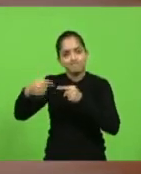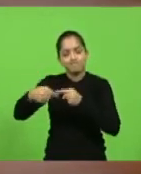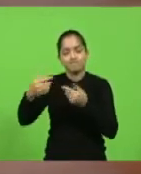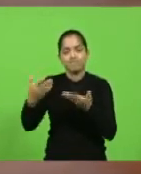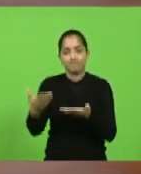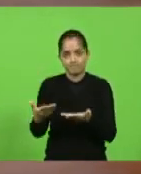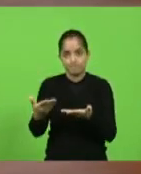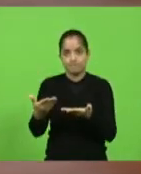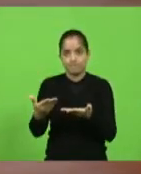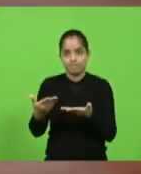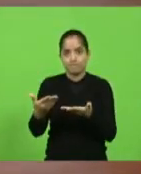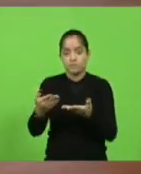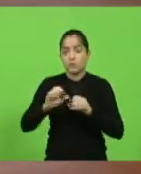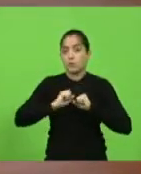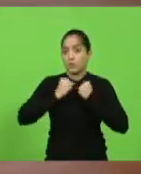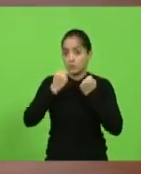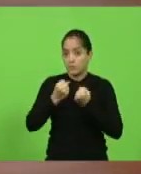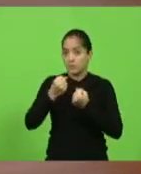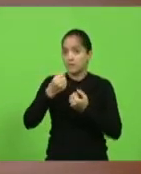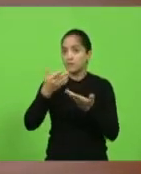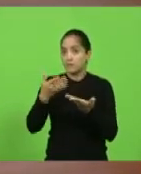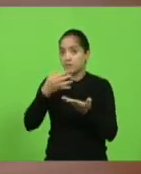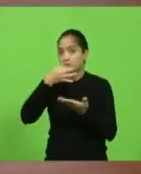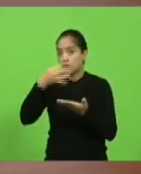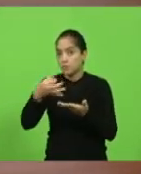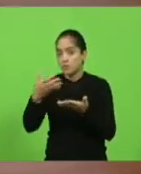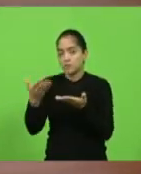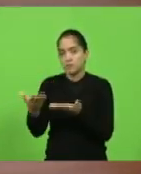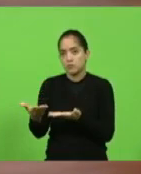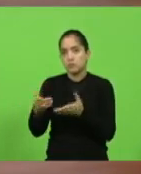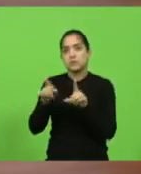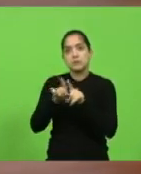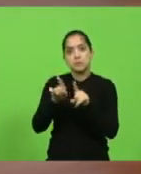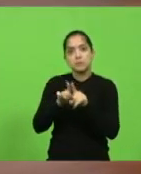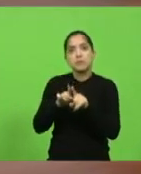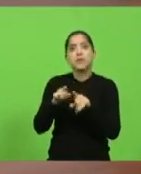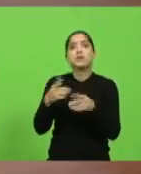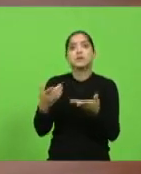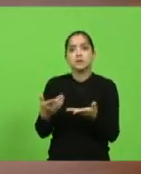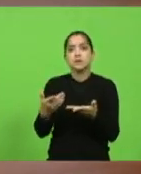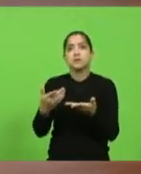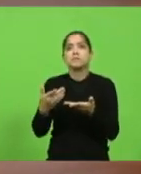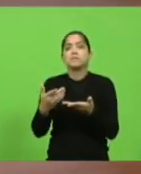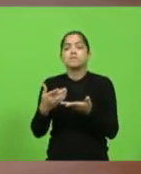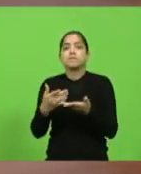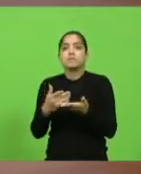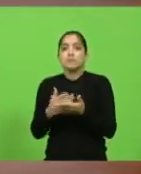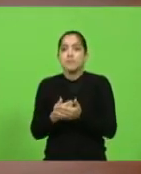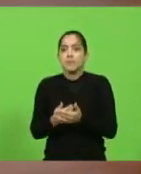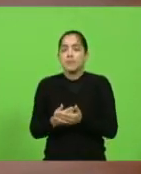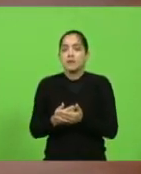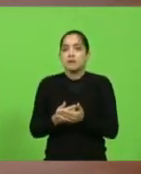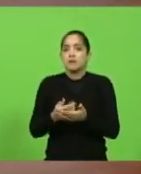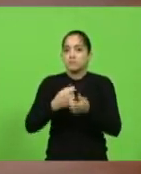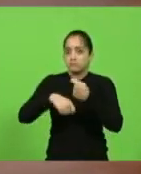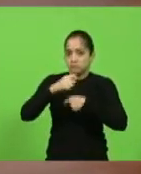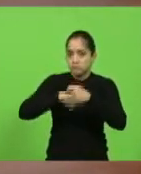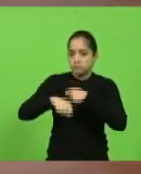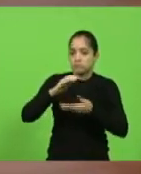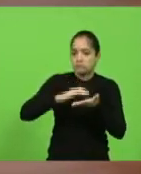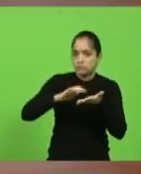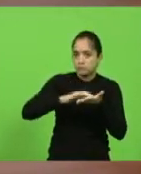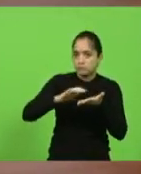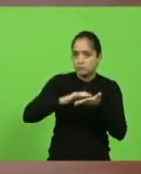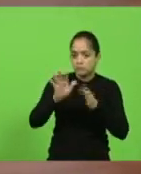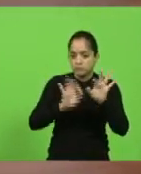debatido, como a própria defesa argumentou. Também teve o envolvimento do secretário de Estado da Fazenda, o senhor Paulo Eli, que autorizou o